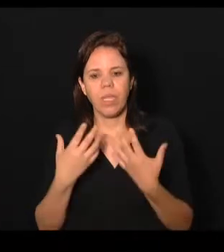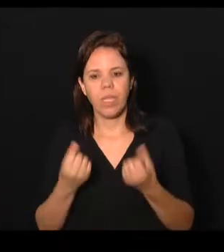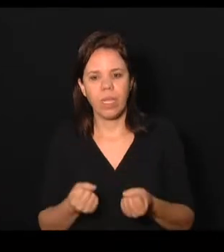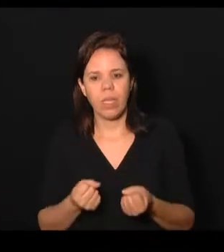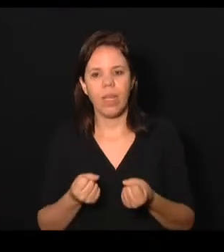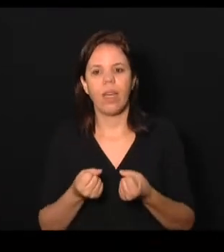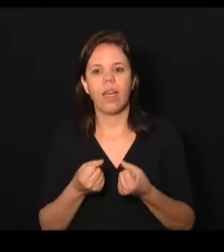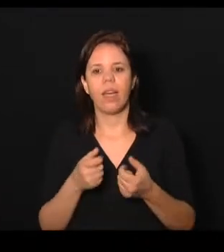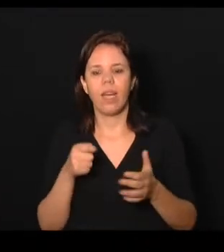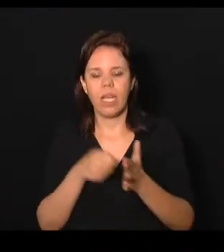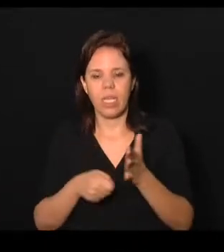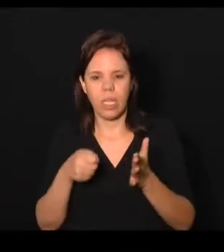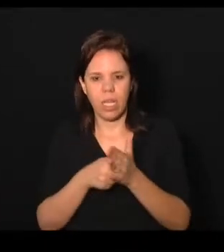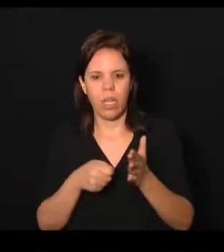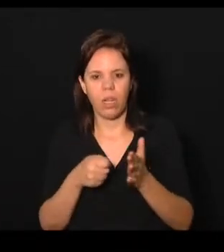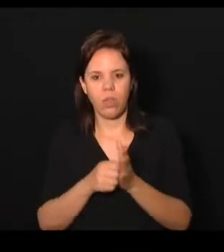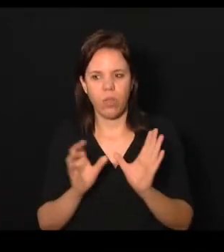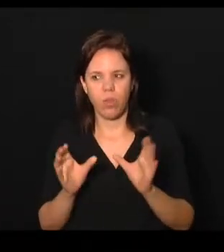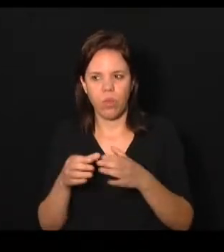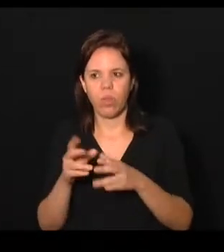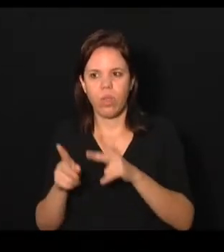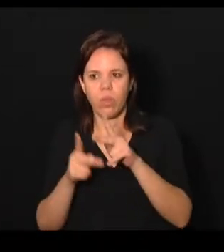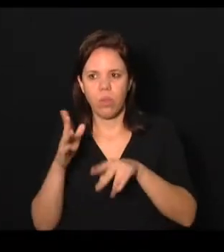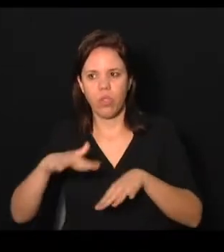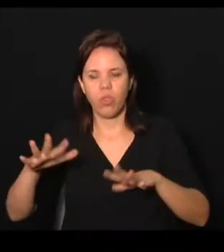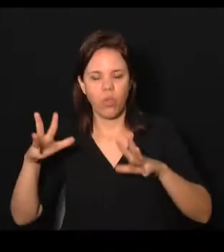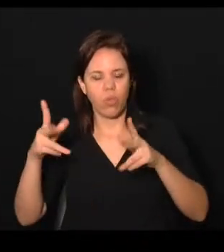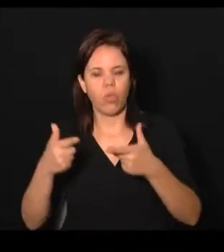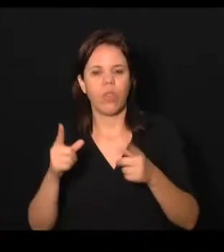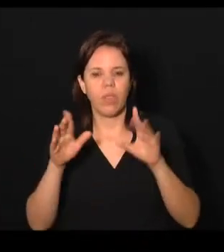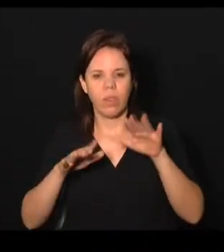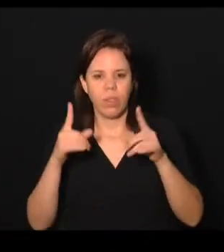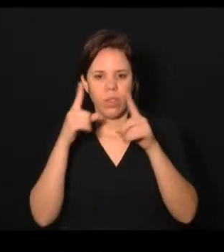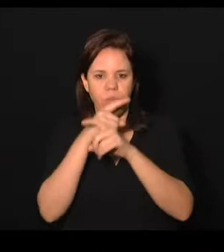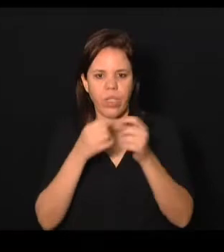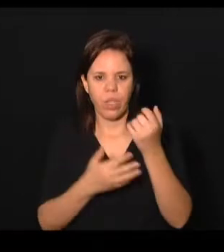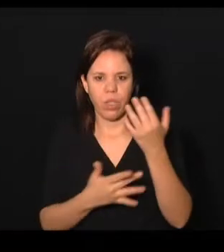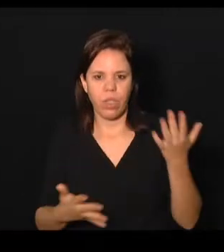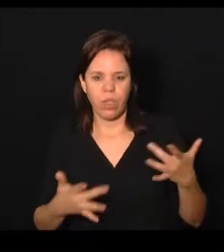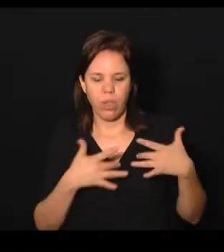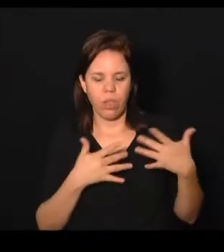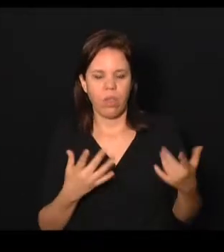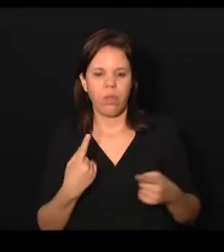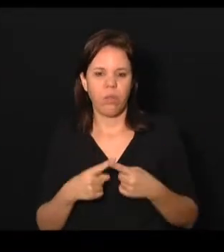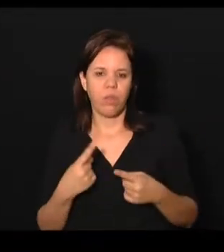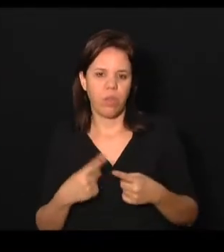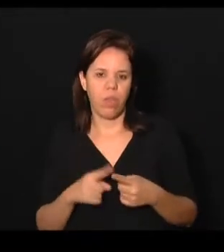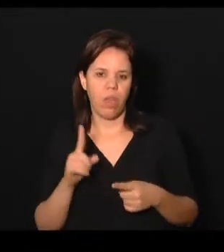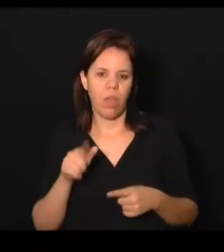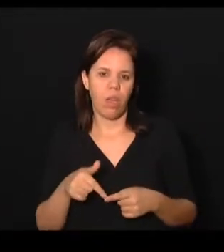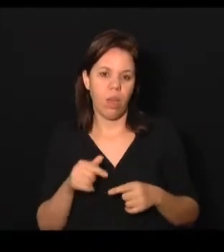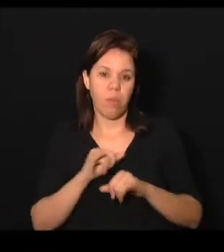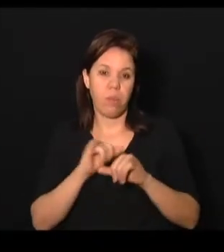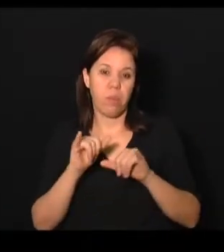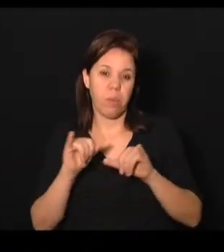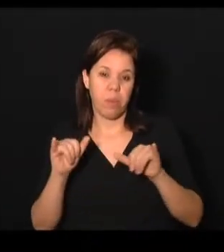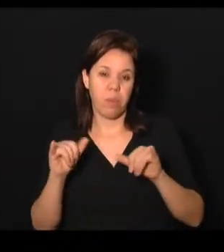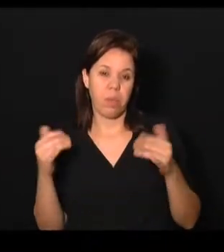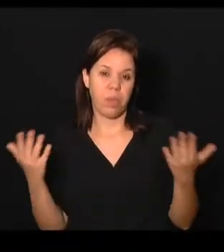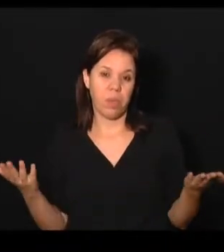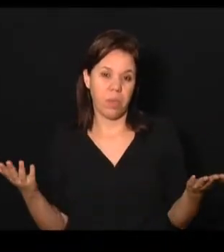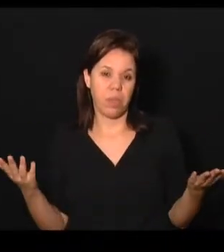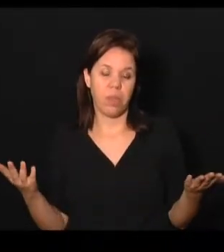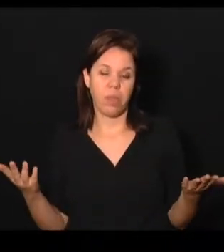as causas da comunidade, mesmo que sejam causas difíceis, como essa da doação de sangue. Por quê? Porque é uma campanha, como eu disse,